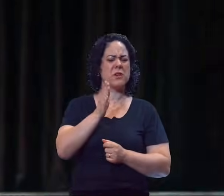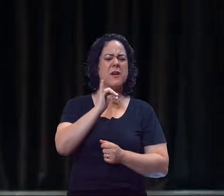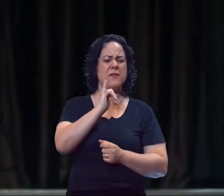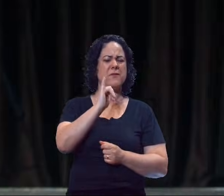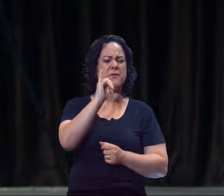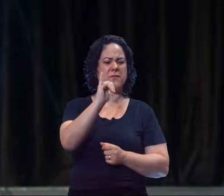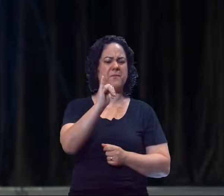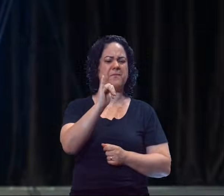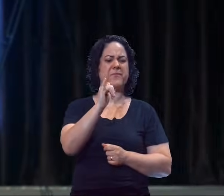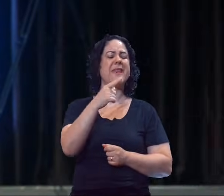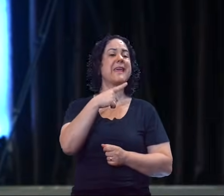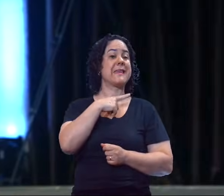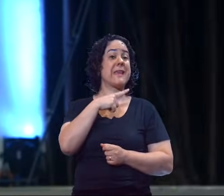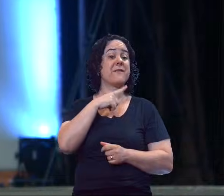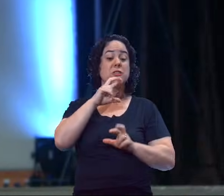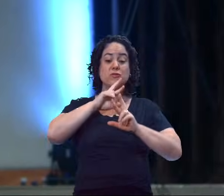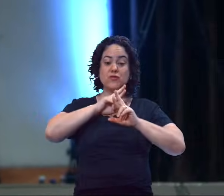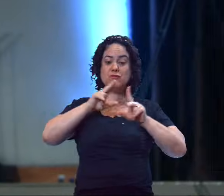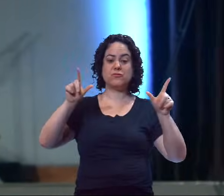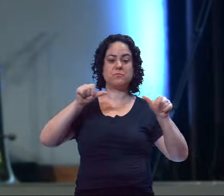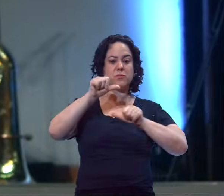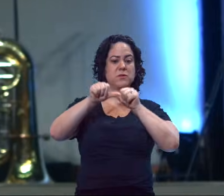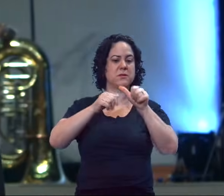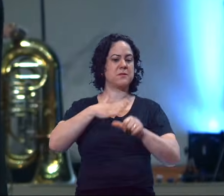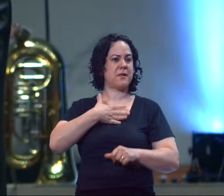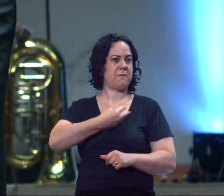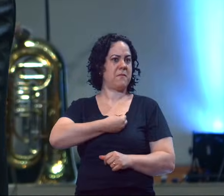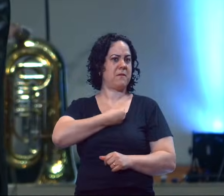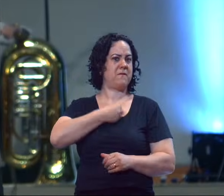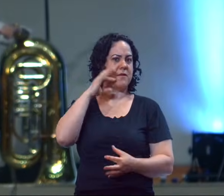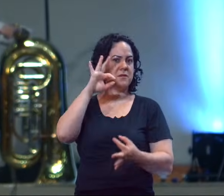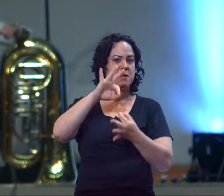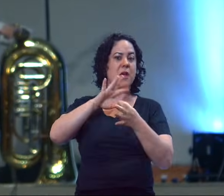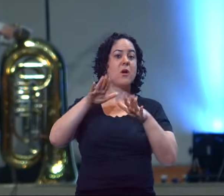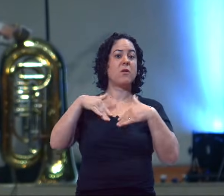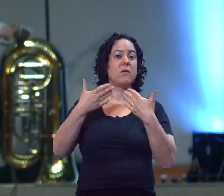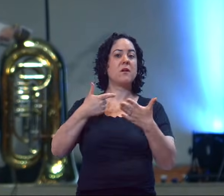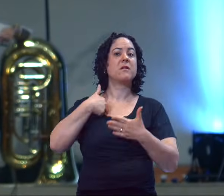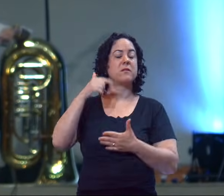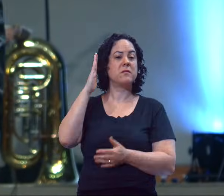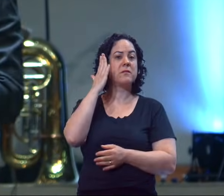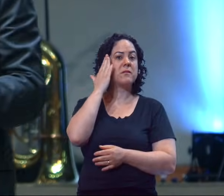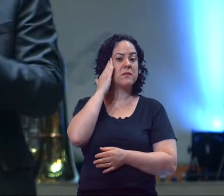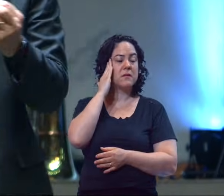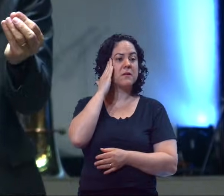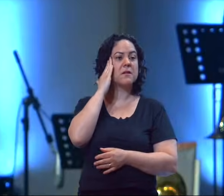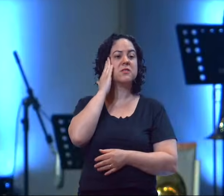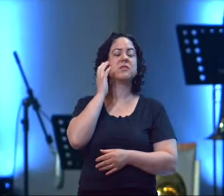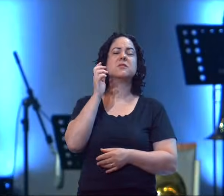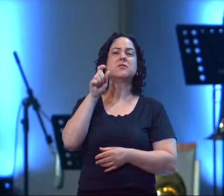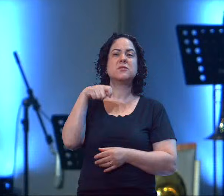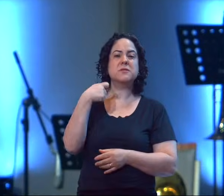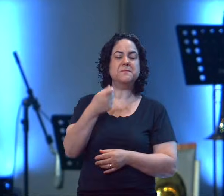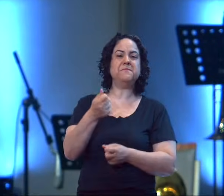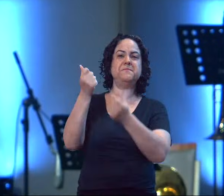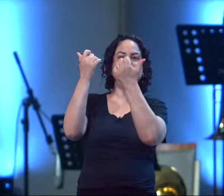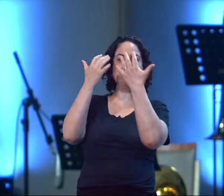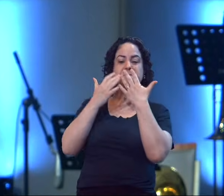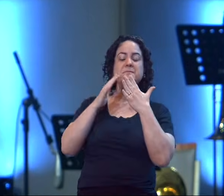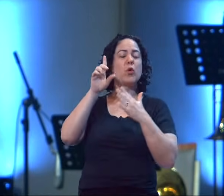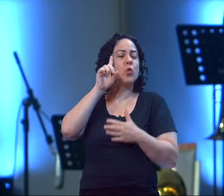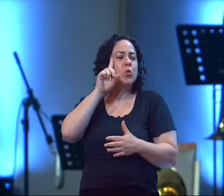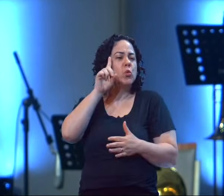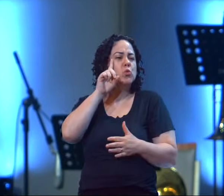houve um divisor de águas na minha vida espiritual, quando eu entendi a bênção de orar todos